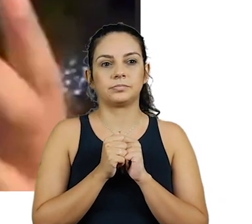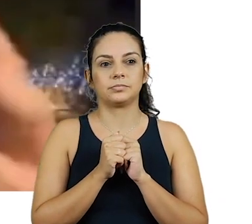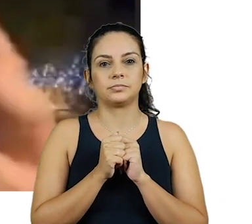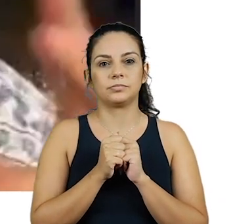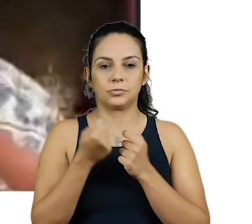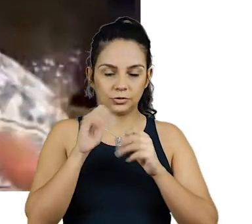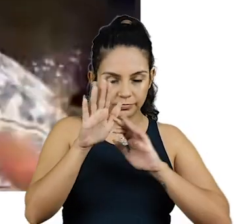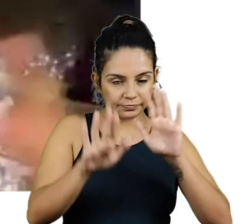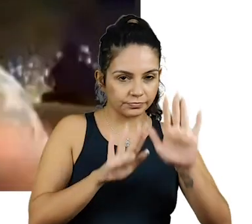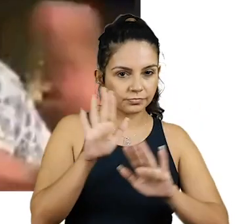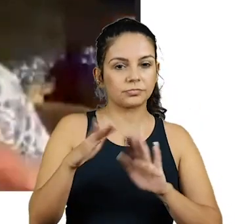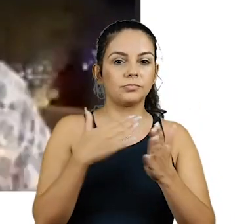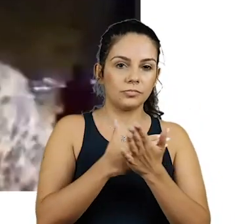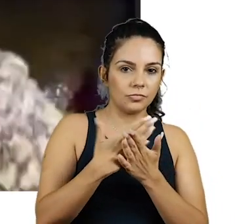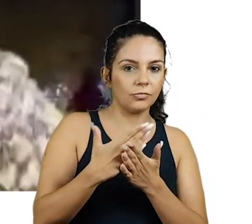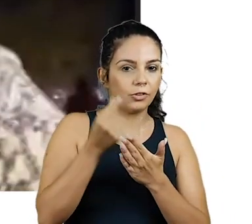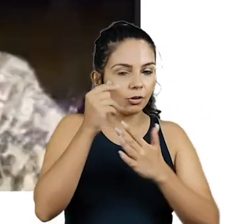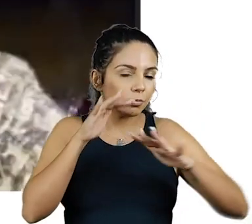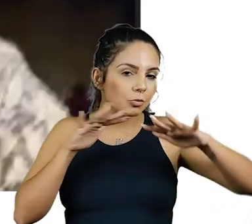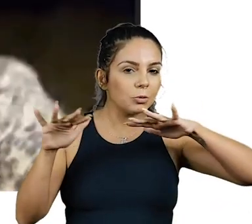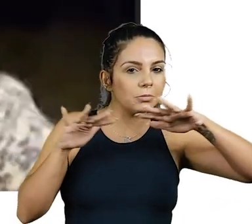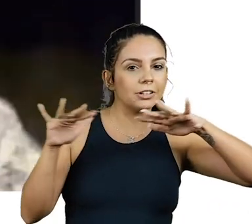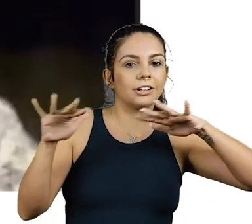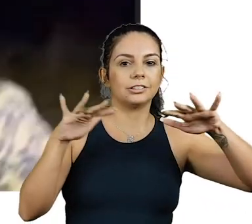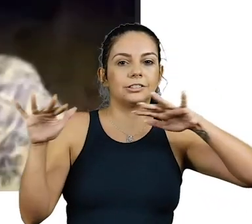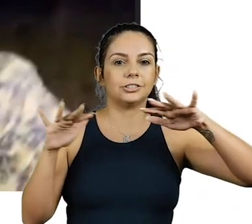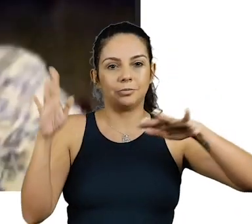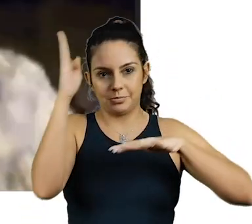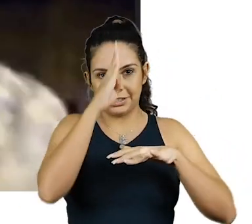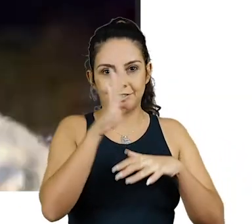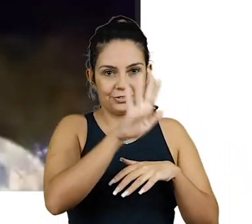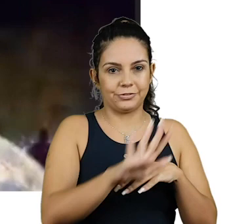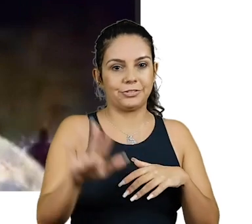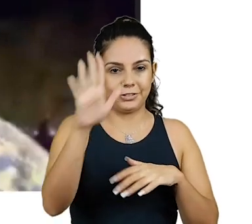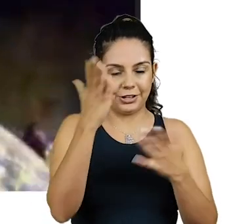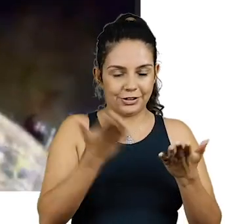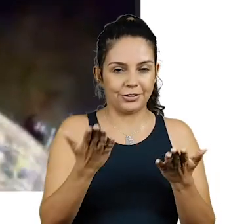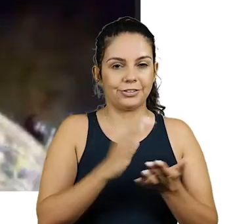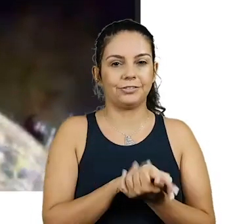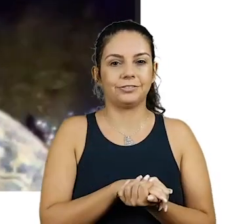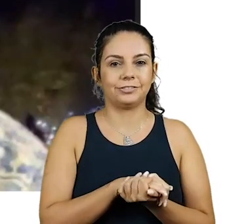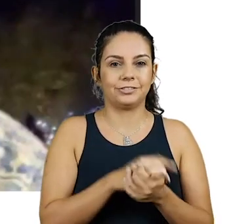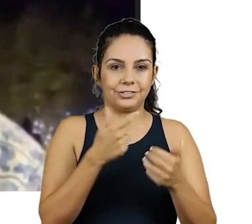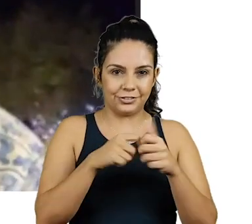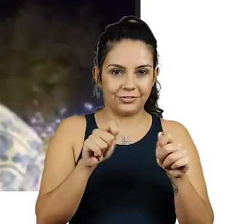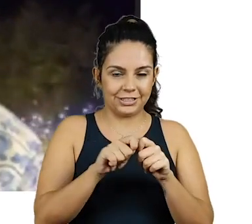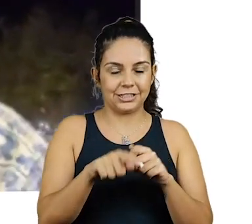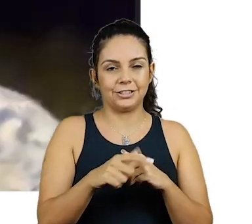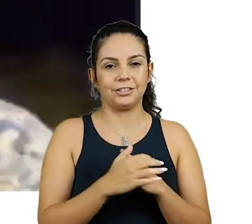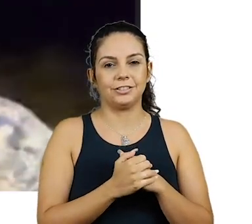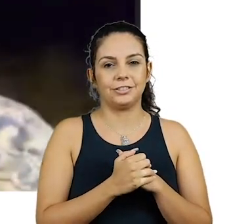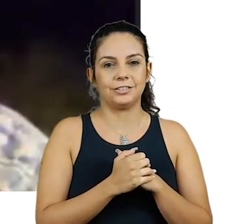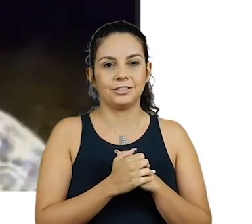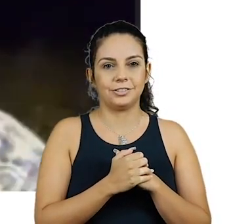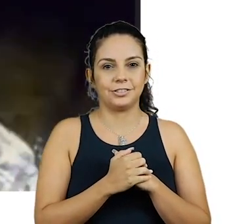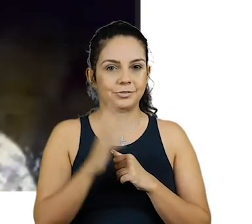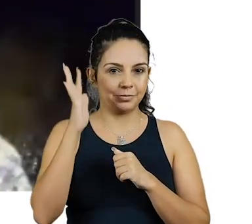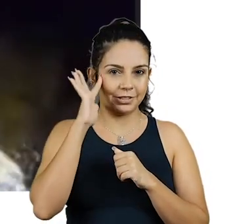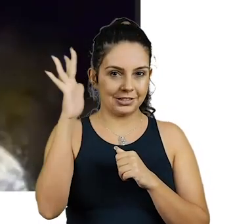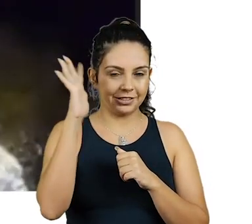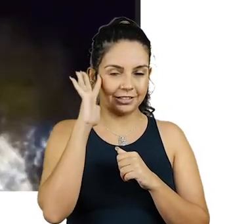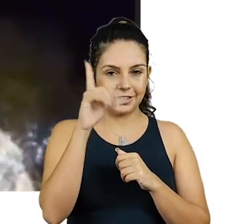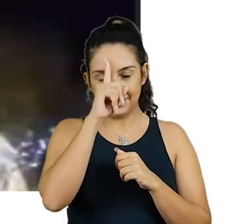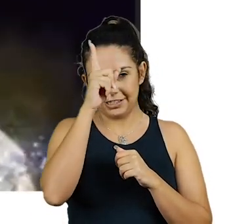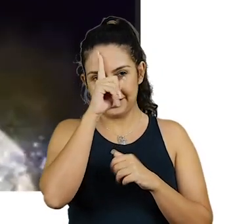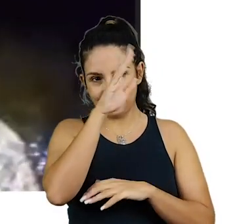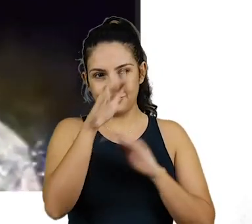já tomando cuidado, mas já começa a ter uma mobilidade pelo Brasil aqui agora, e eu estou fazendo isso. E pensando em